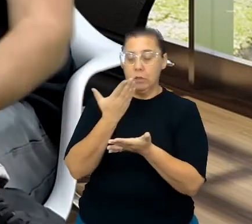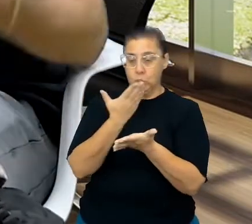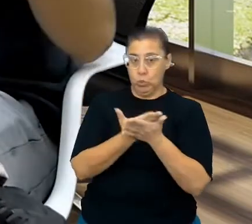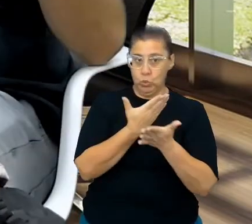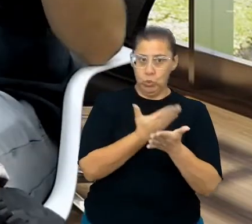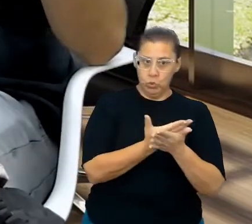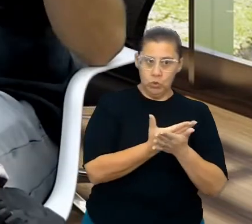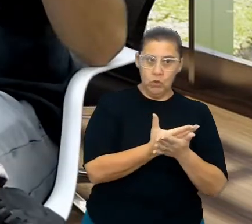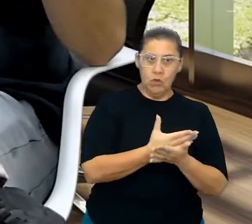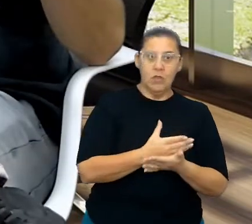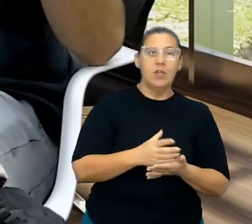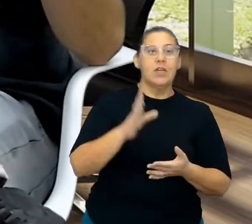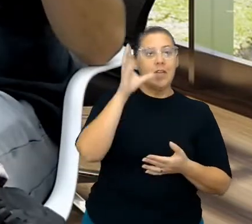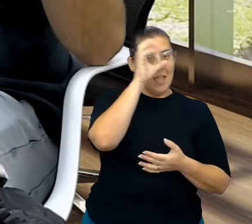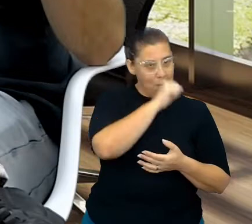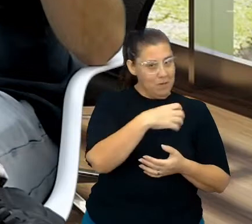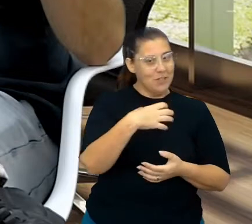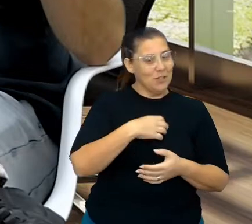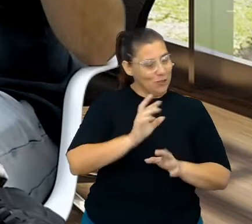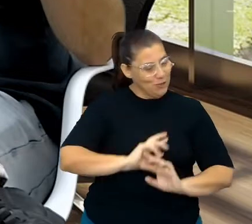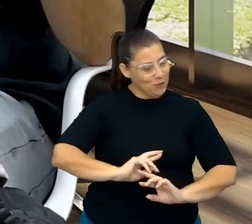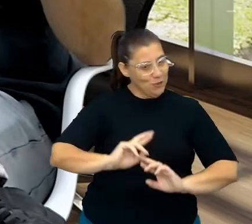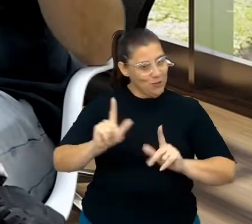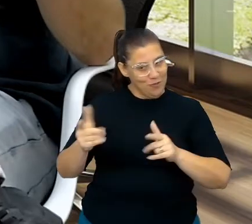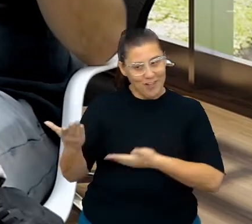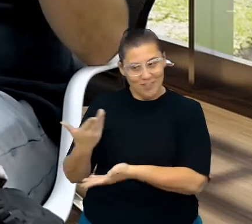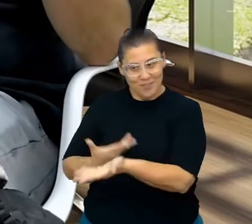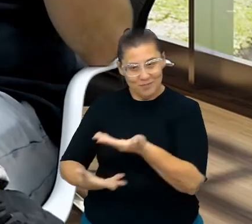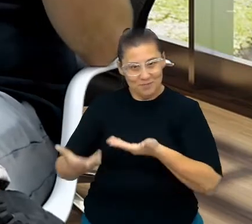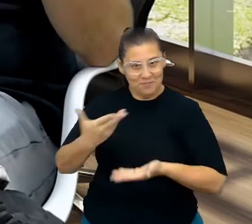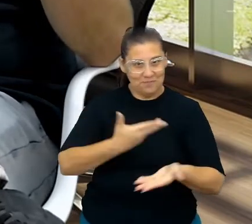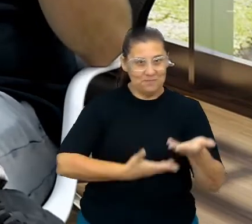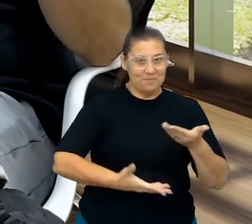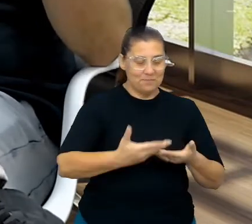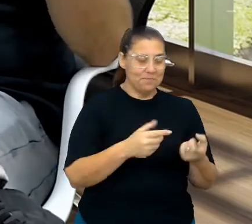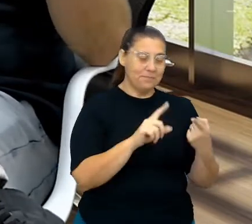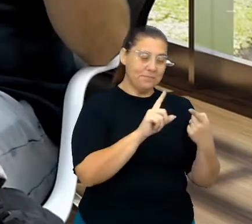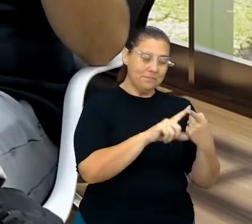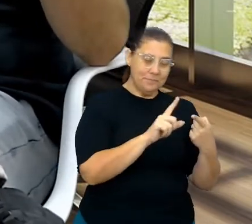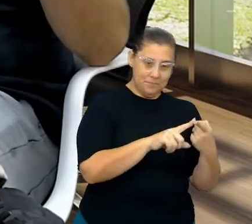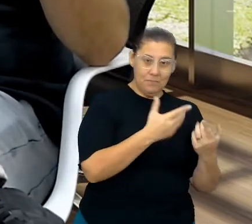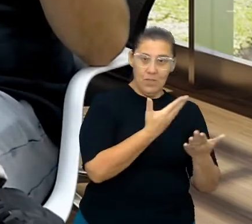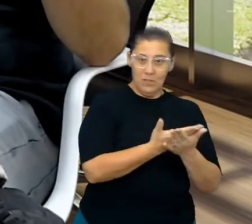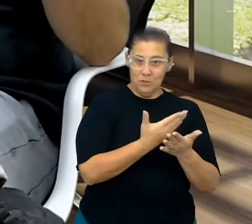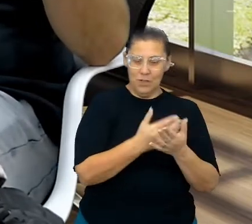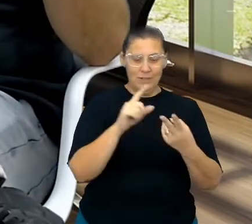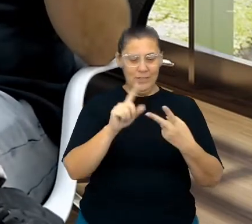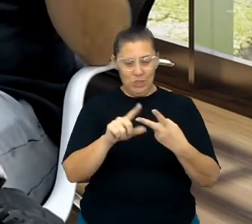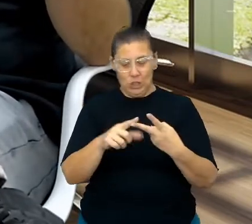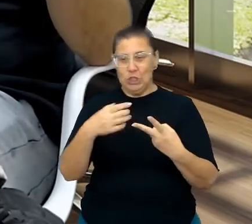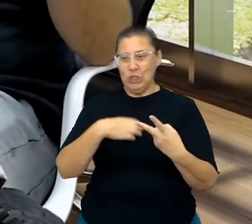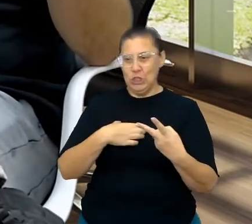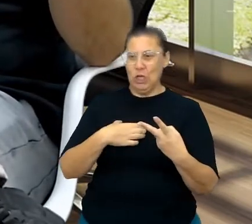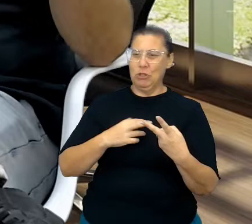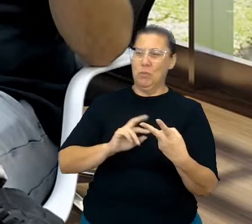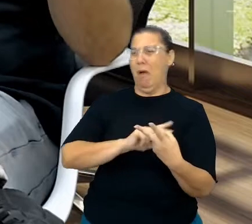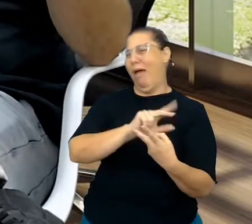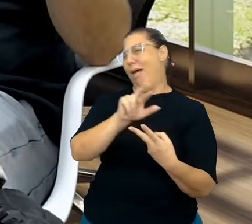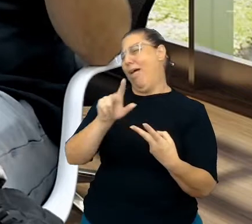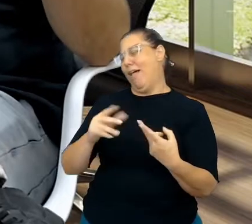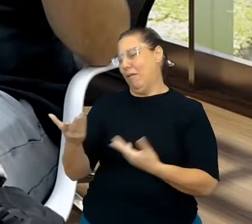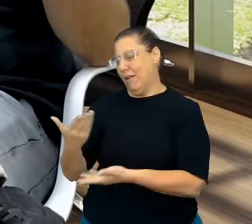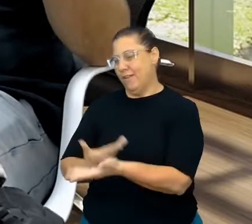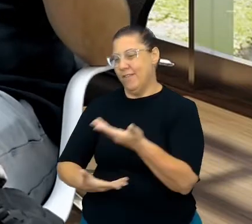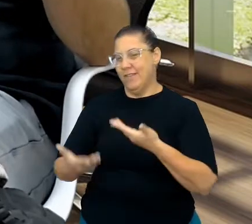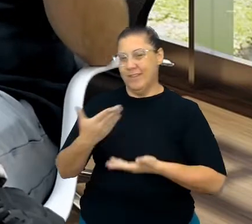Estudar e aprender formas diferentes de socializar. Estudar e formas diferentes de socializar, se engajar com o outro,